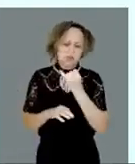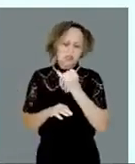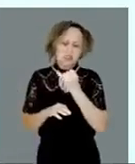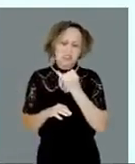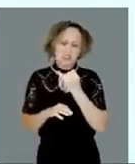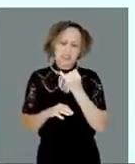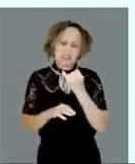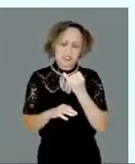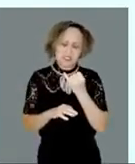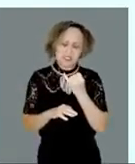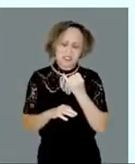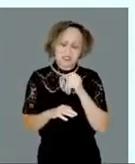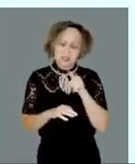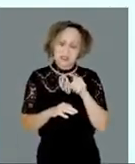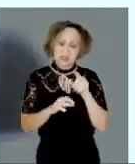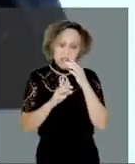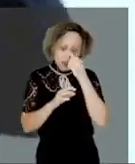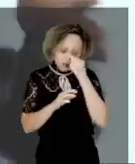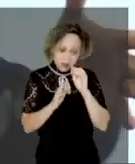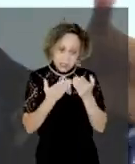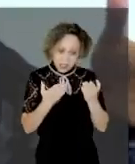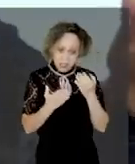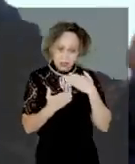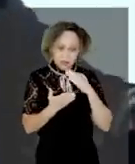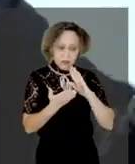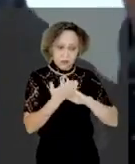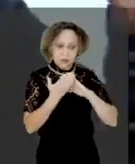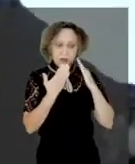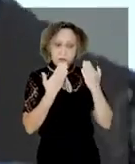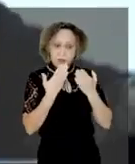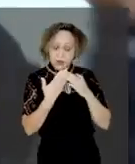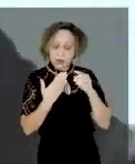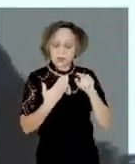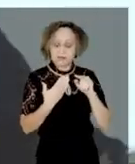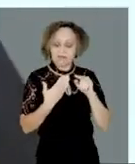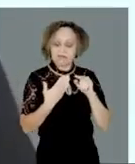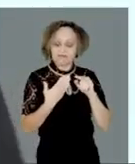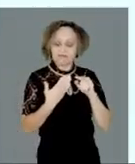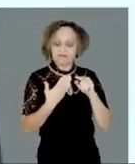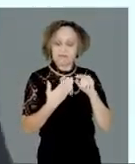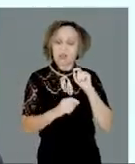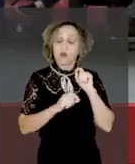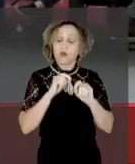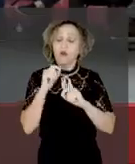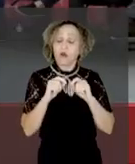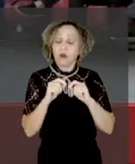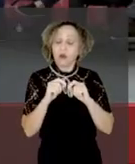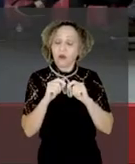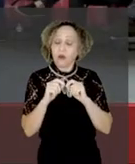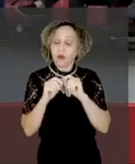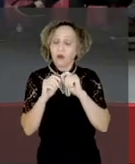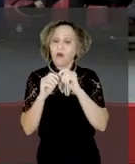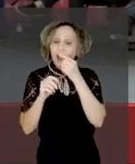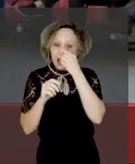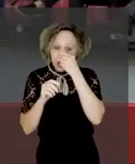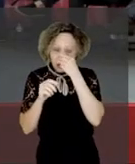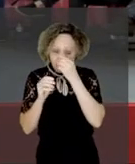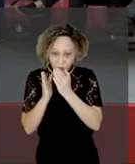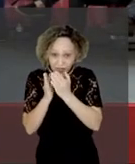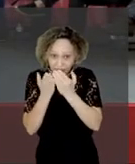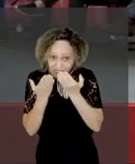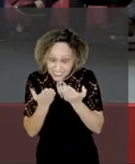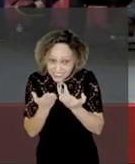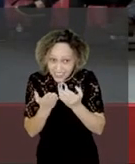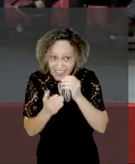concluir, falei do filme, falei da necessidade de dialogar com a base evangélica, mas se vocês me permitem, eu